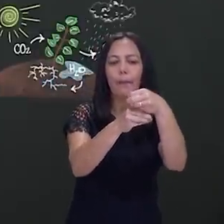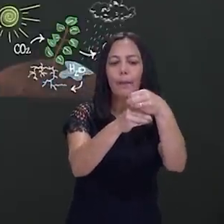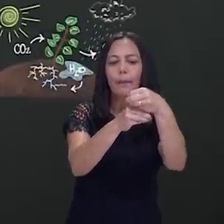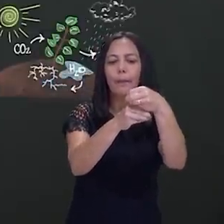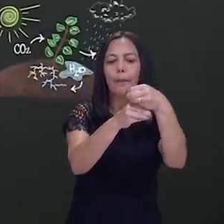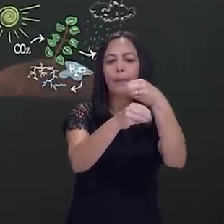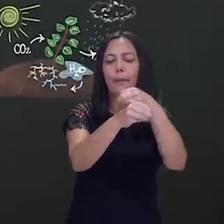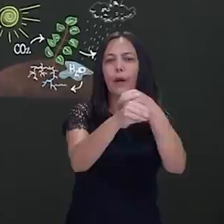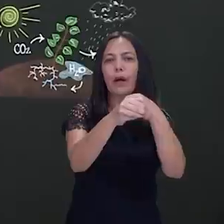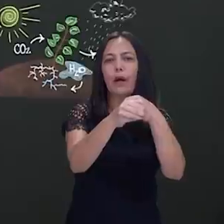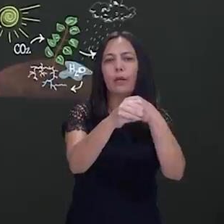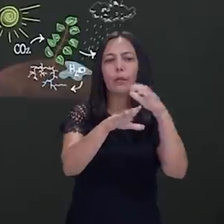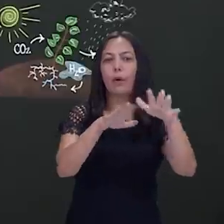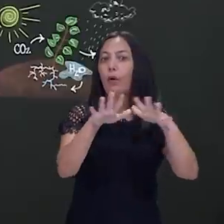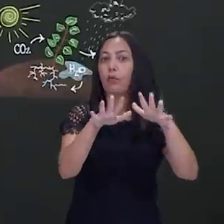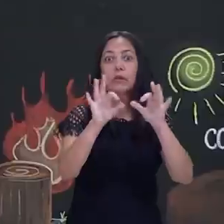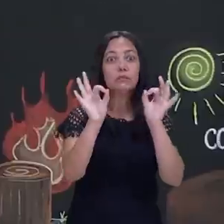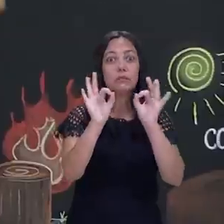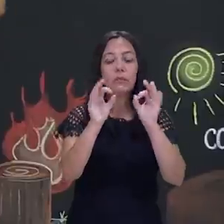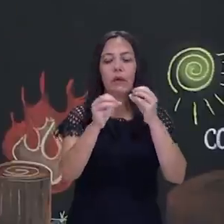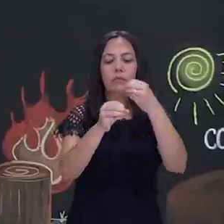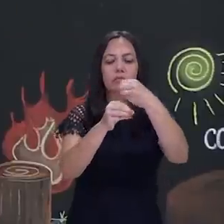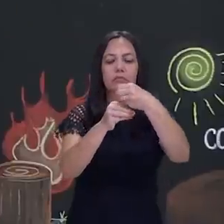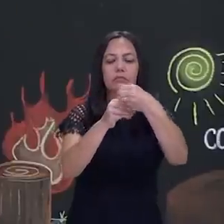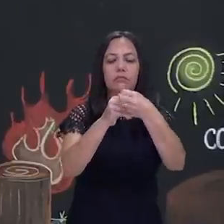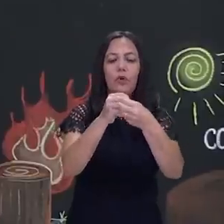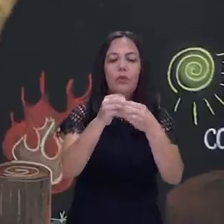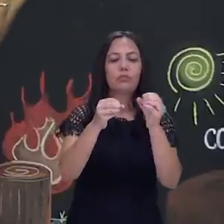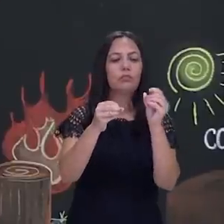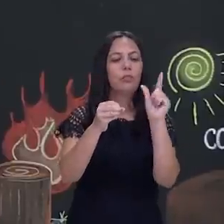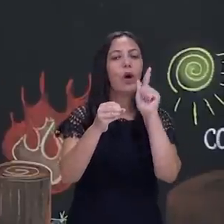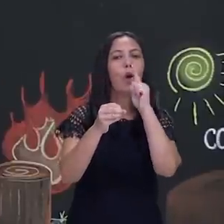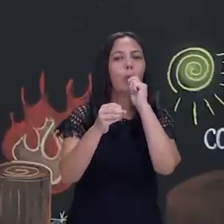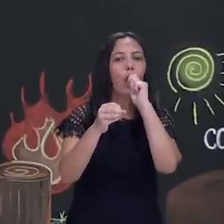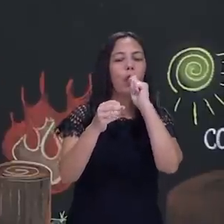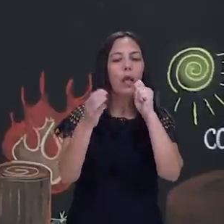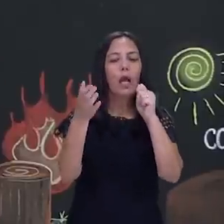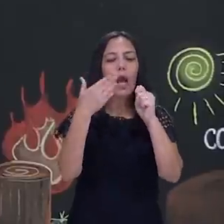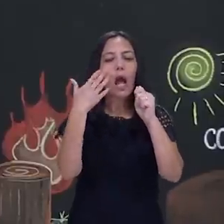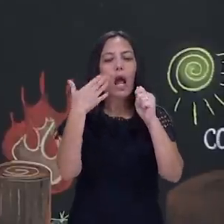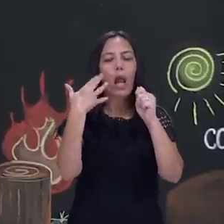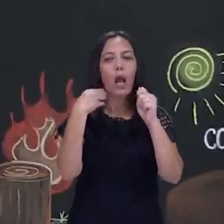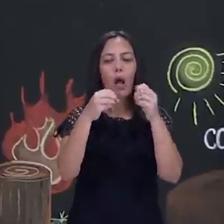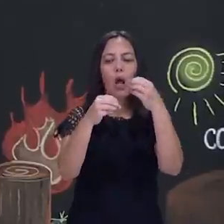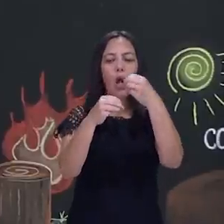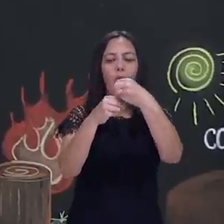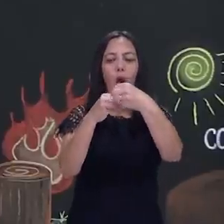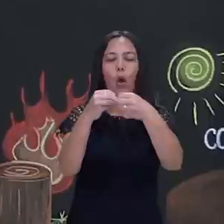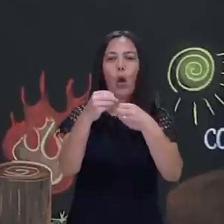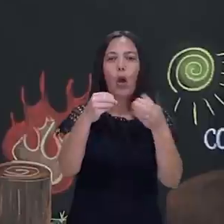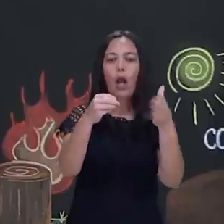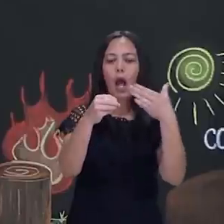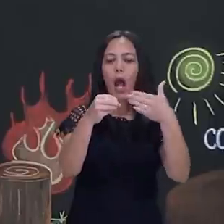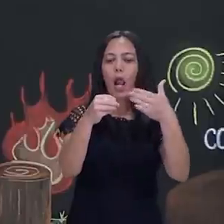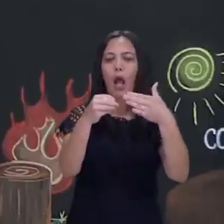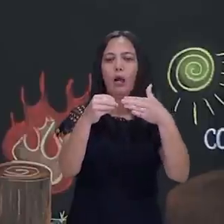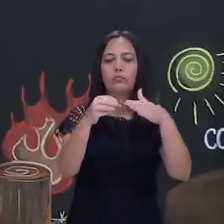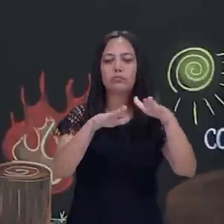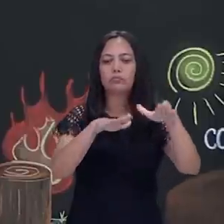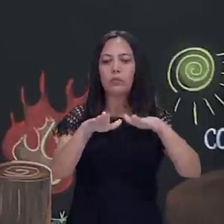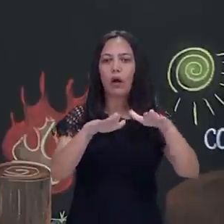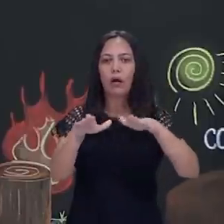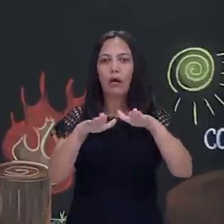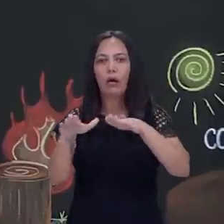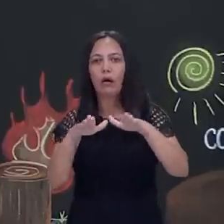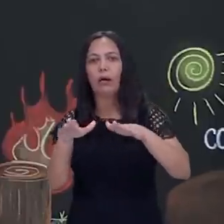com mobilidade pouca, ela não está se movendo. Ela começa a receber calor, calor, calor, e essas moléculas começam a se agitar. Começam